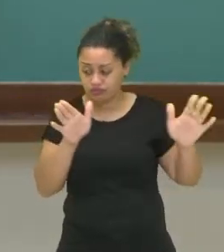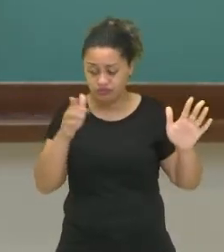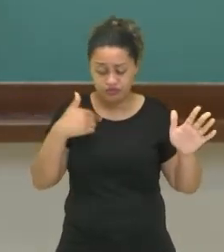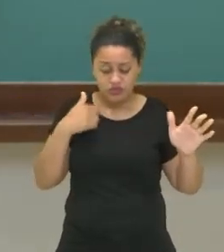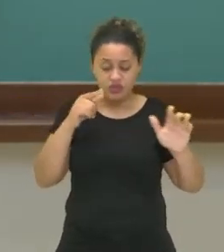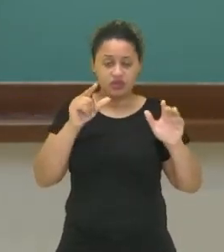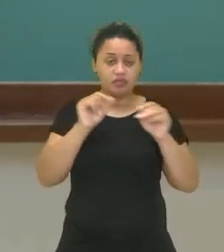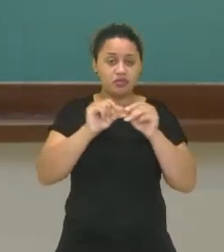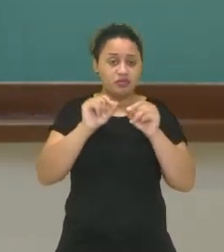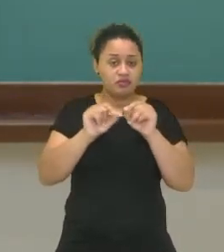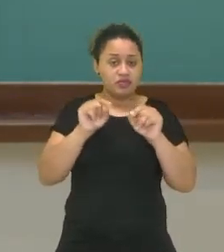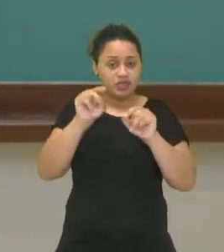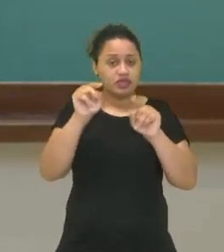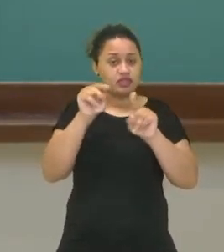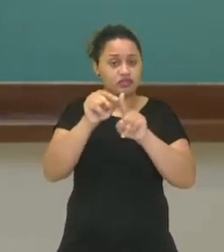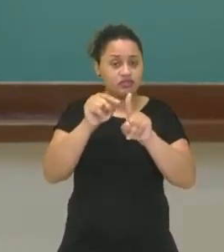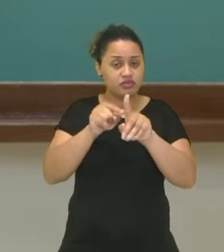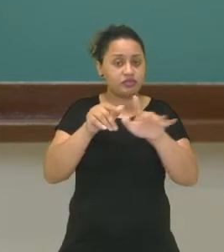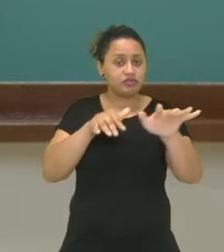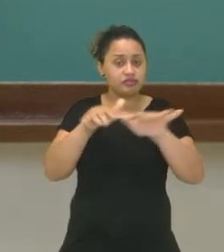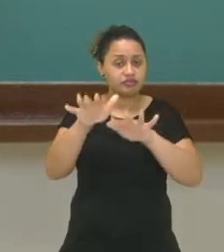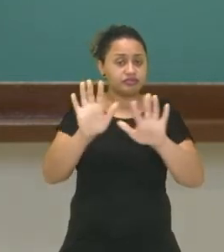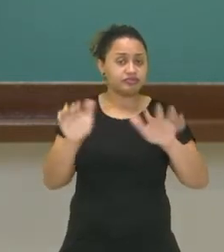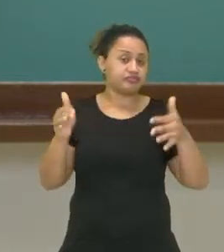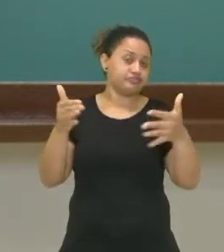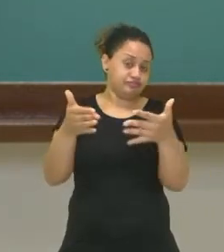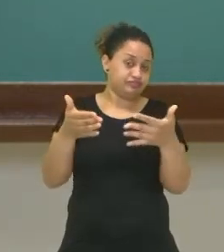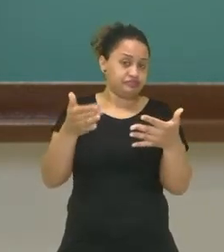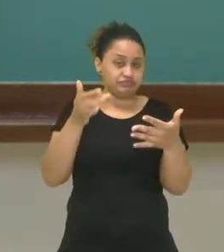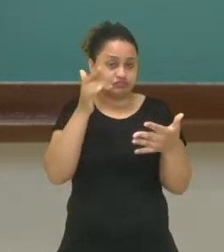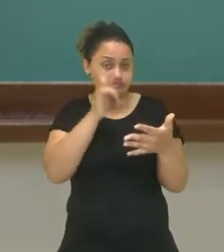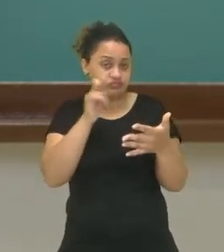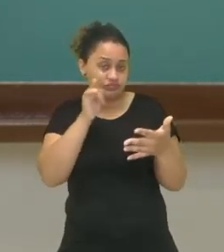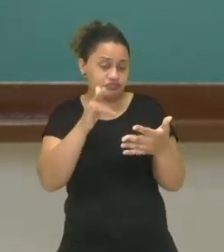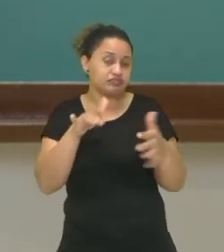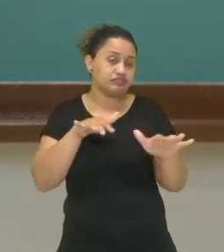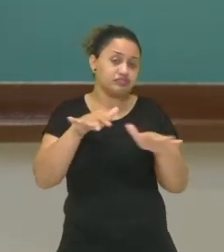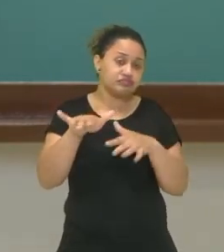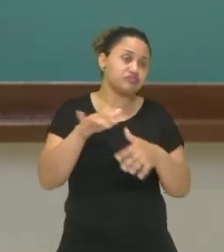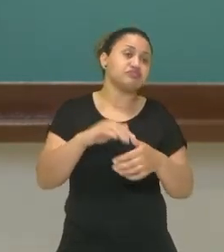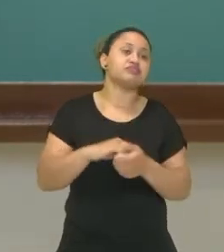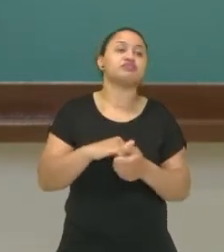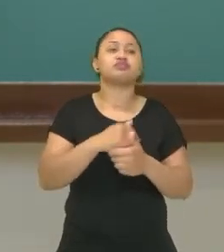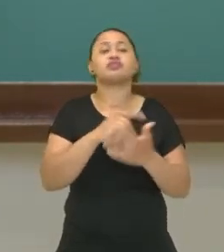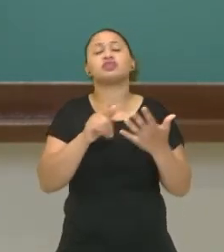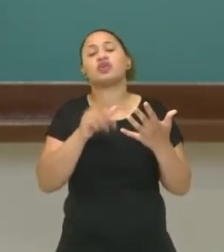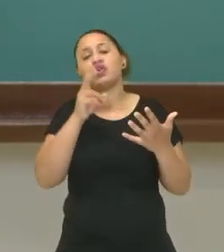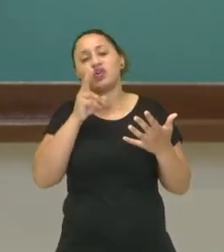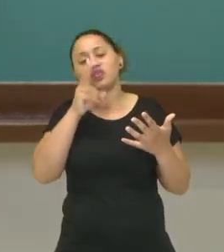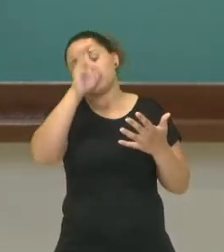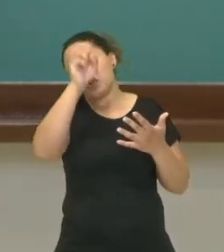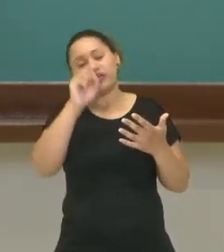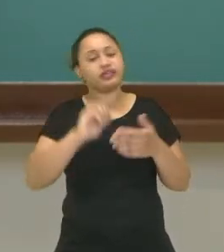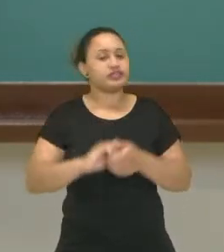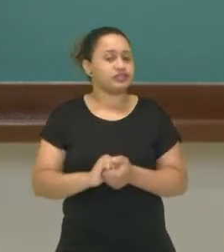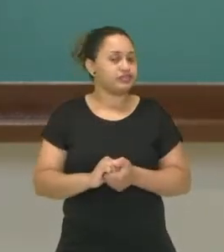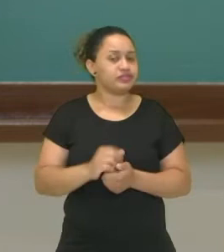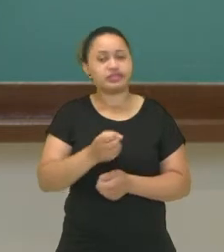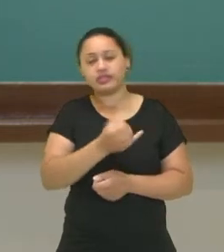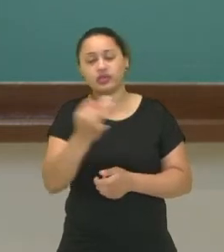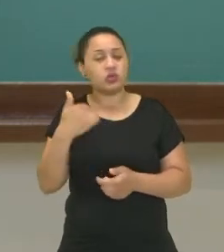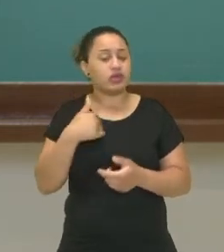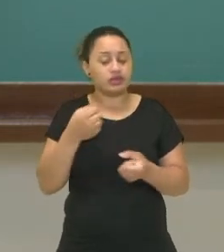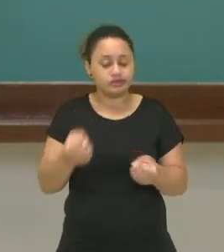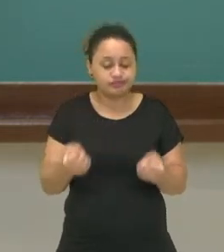realizar um determinado exercício, um movimento? Força, quanto de carga